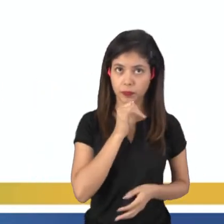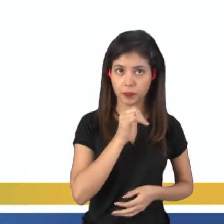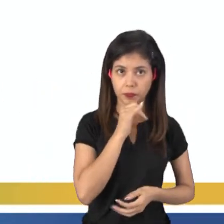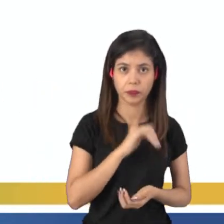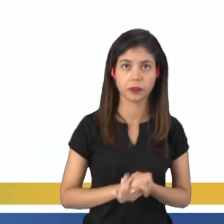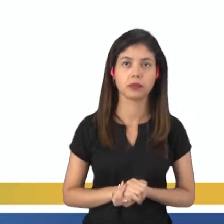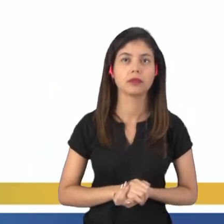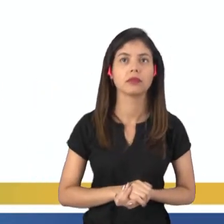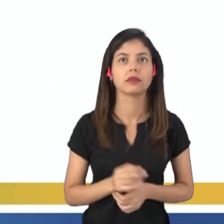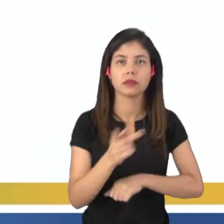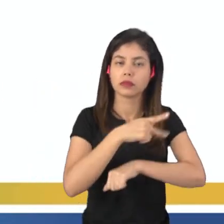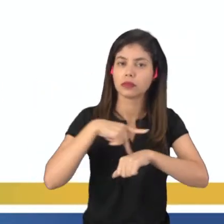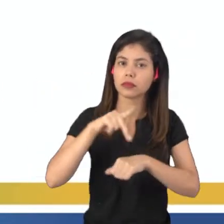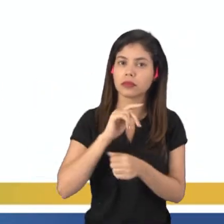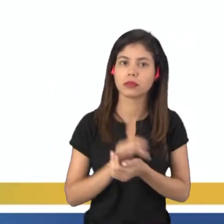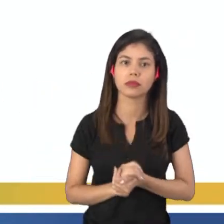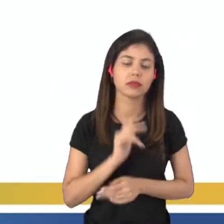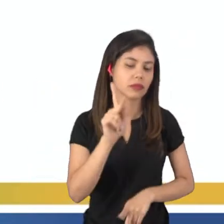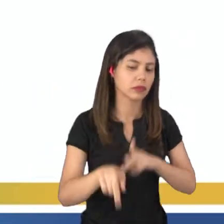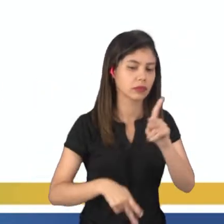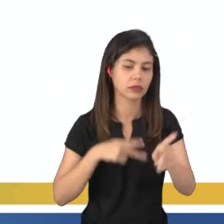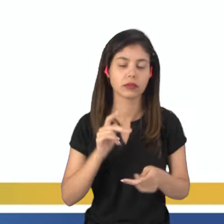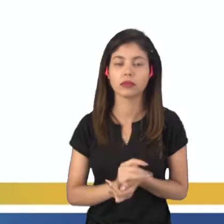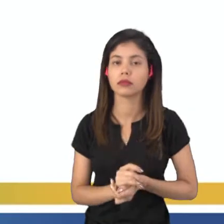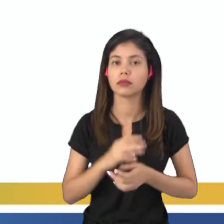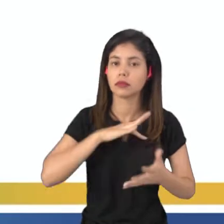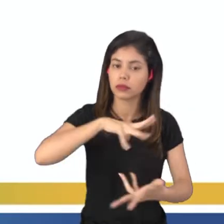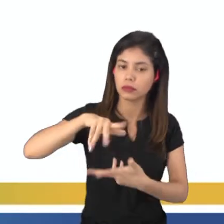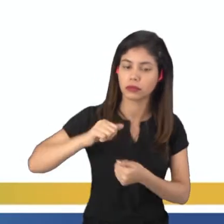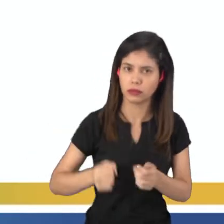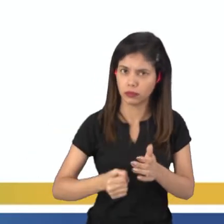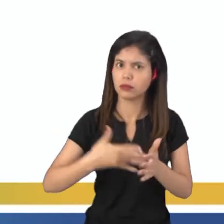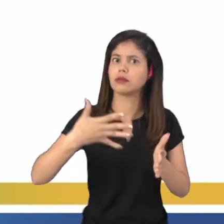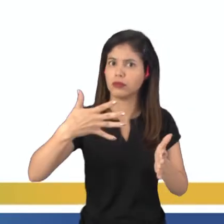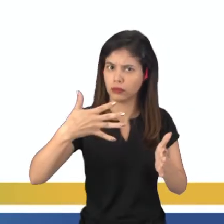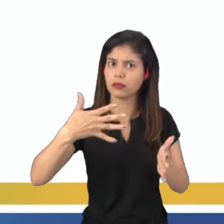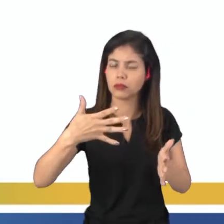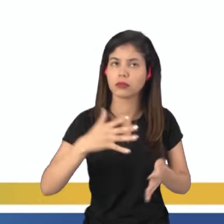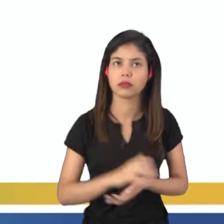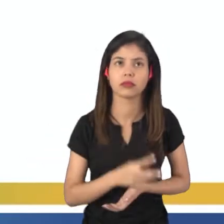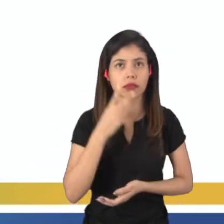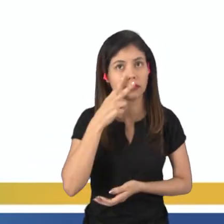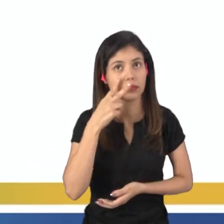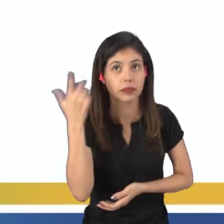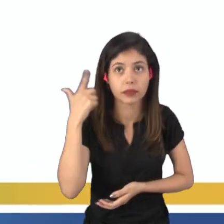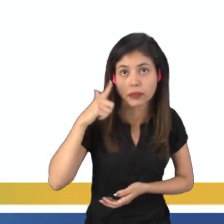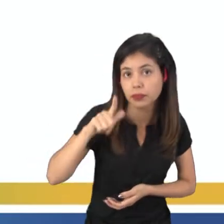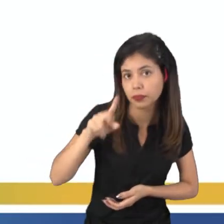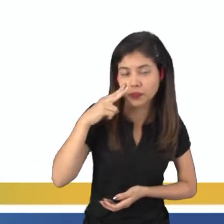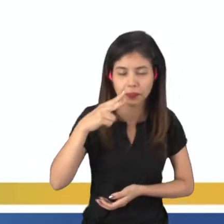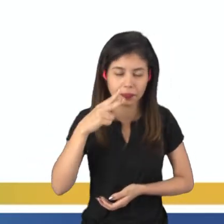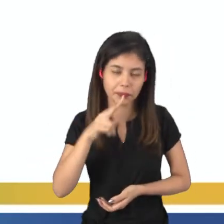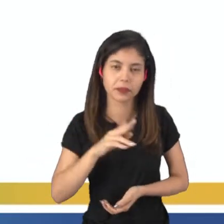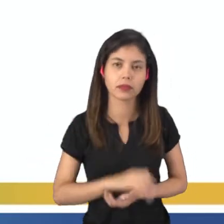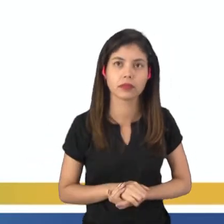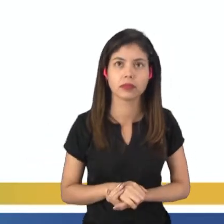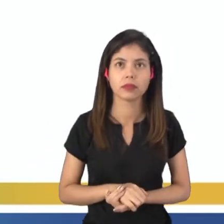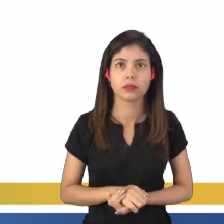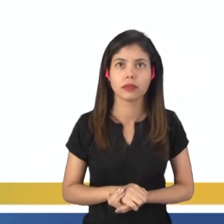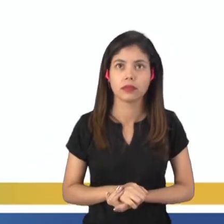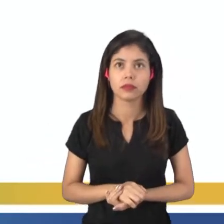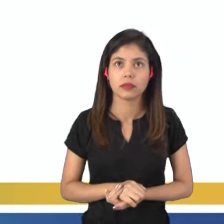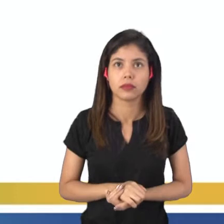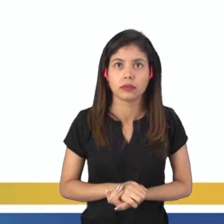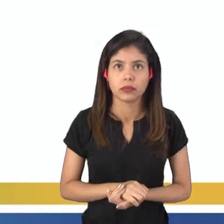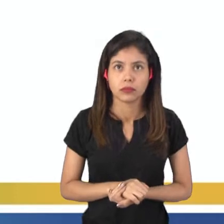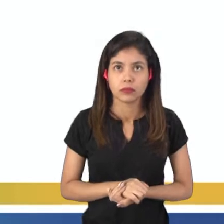sobre os países mais populosos do mundo em milhões de habitantes, né? Então, você consegue ver aí a